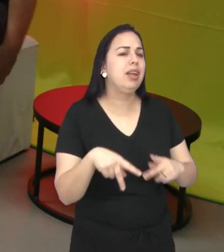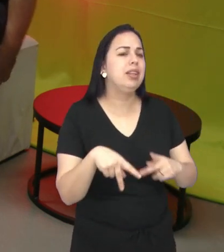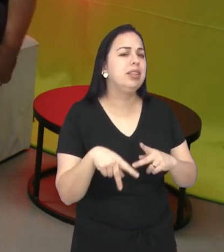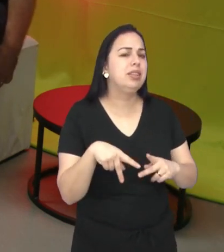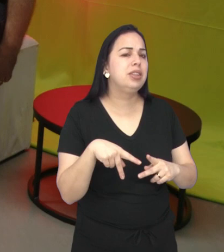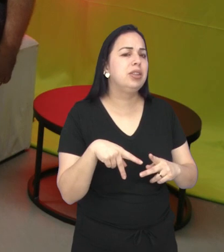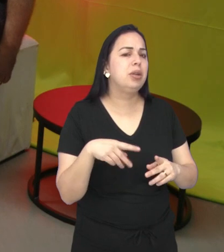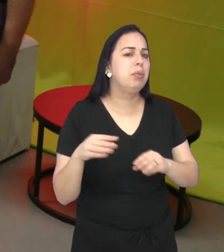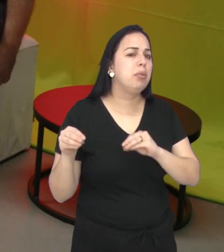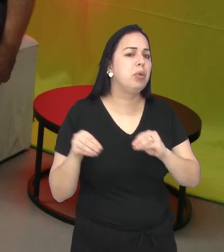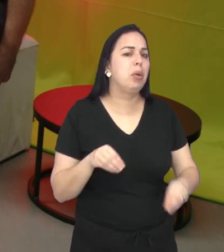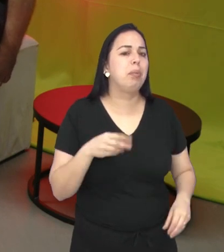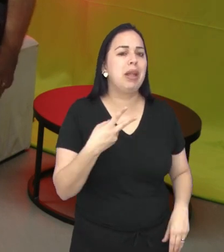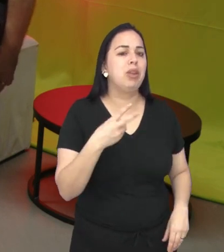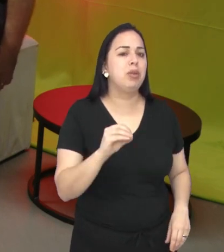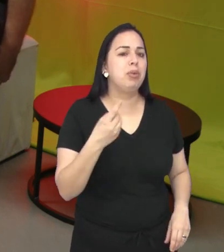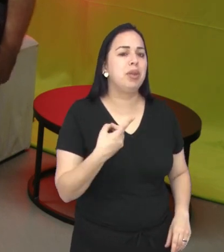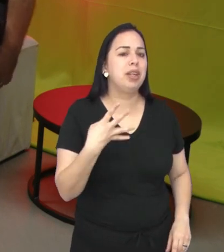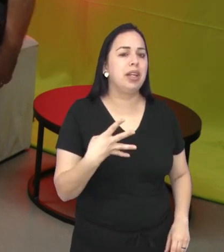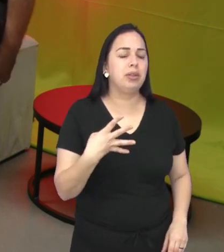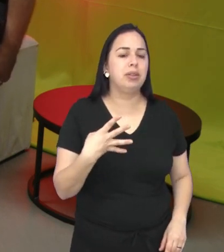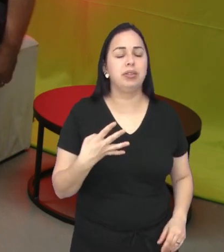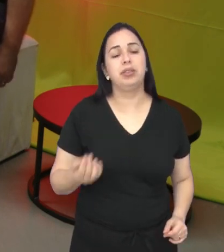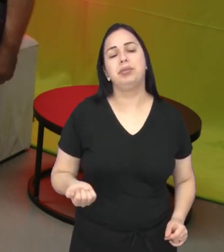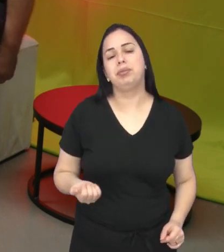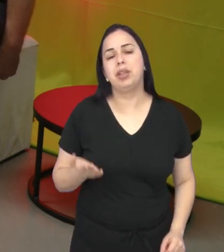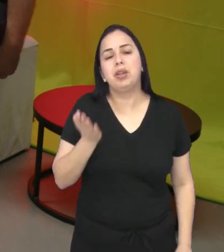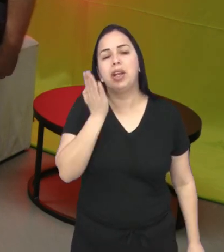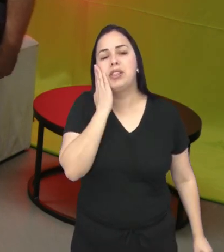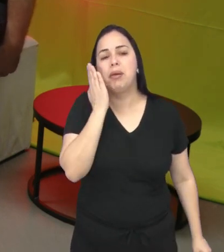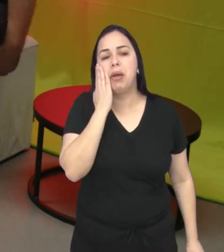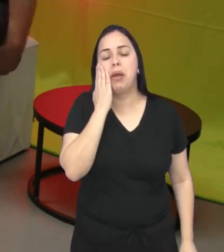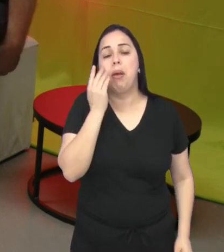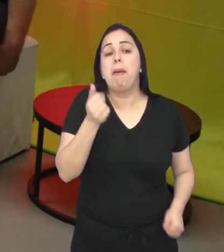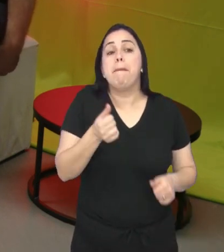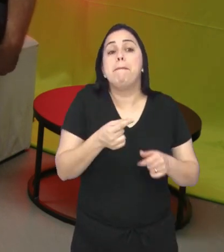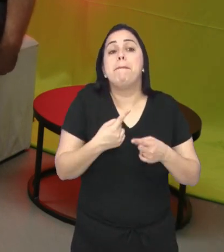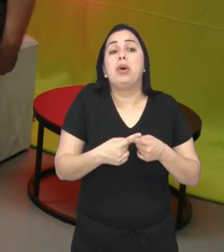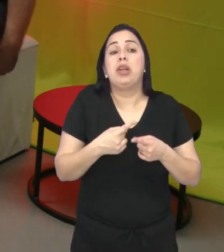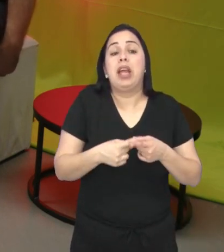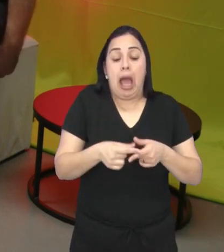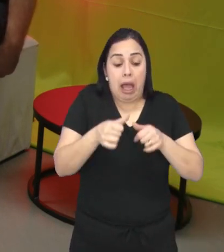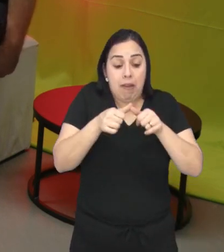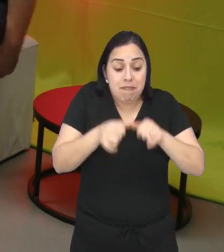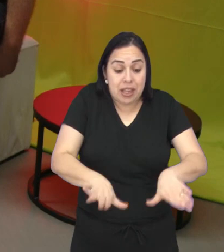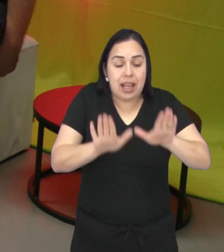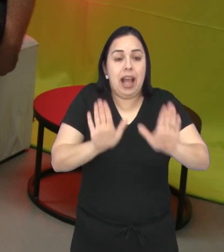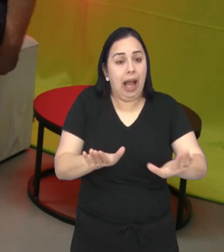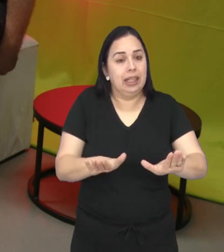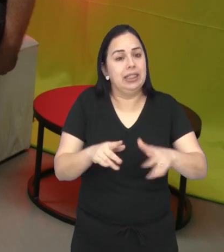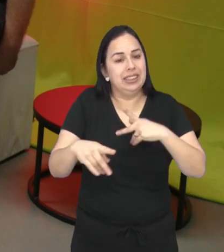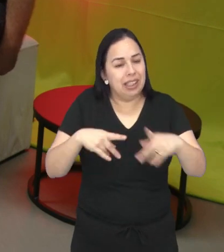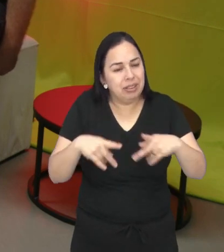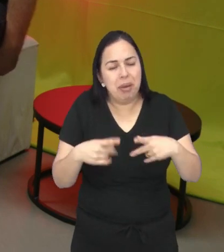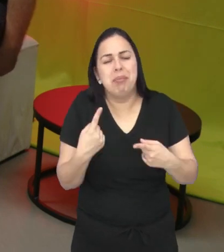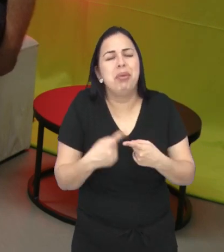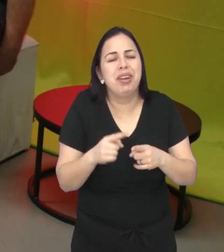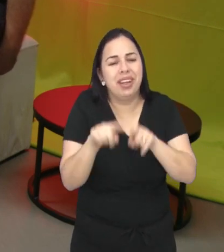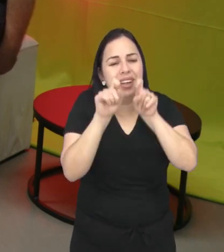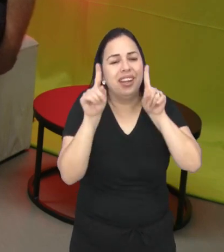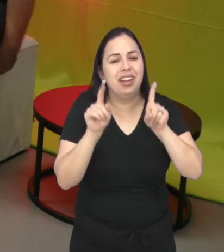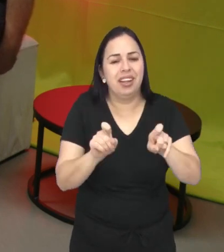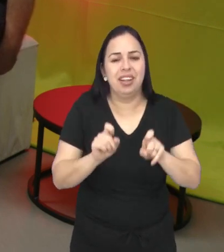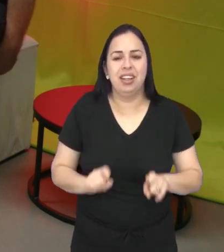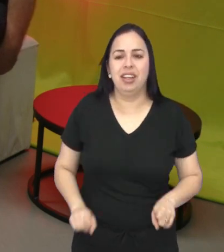José desde 2014. Isso mesmo. Eu queria saber o que te fez fincar raízes, né? Aqui em São José, ficar aqui, conta pra